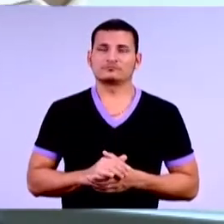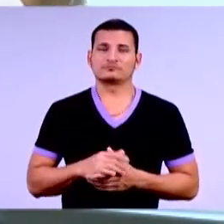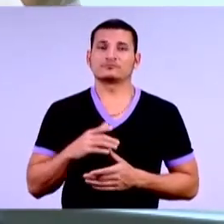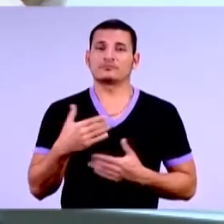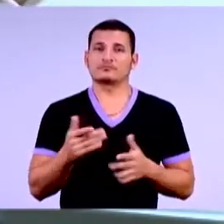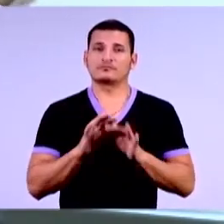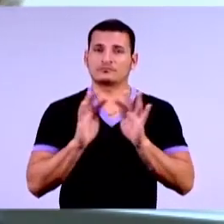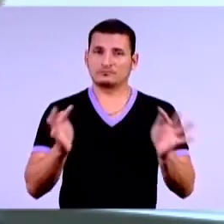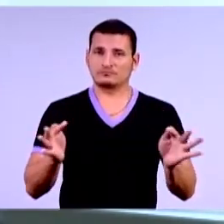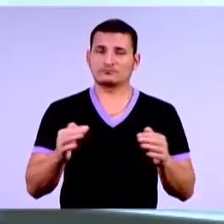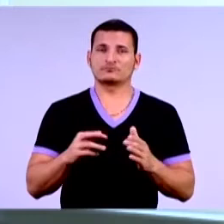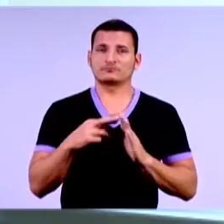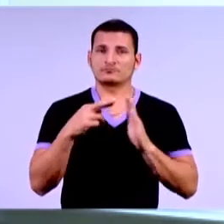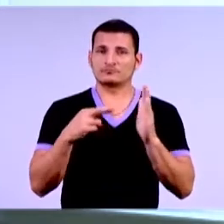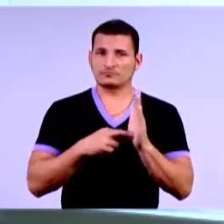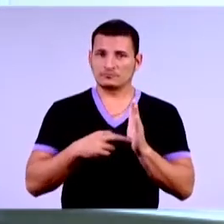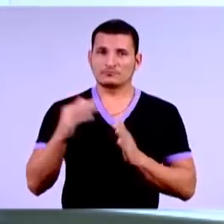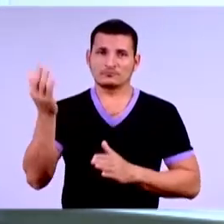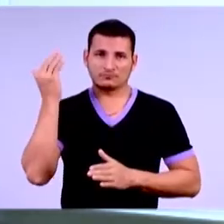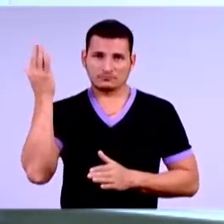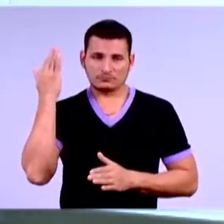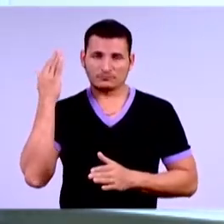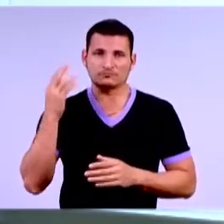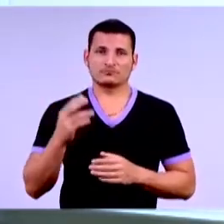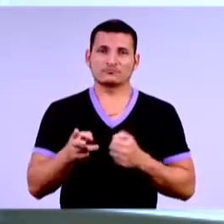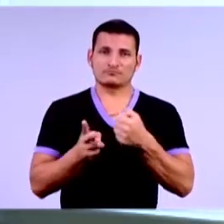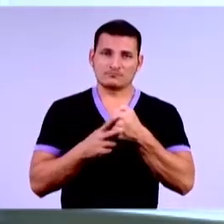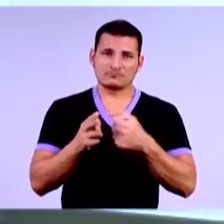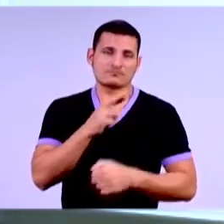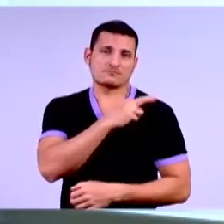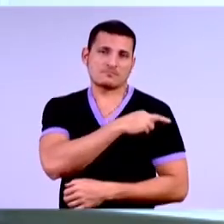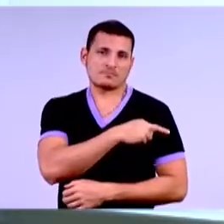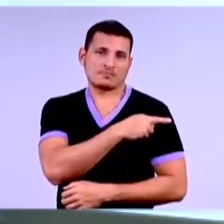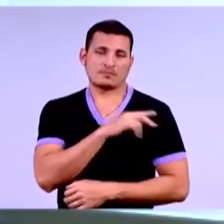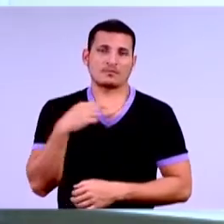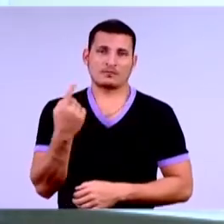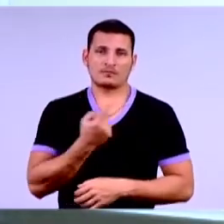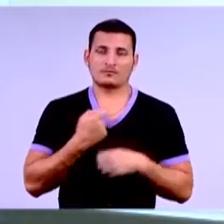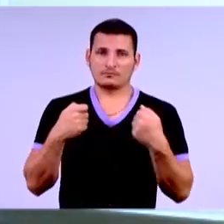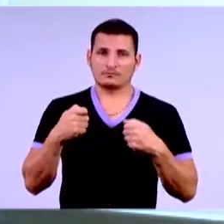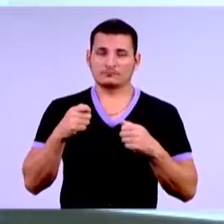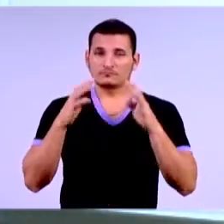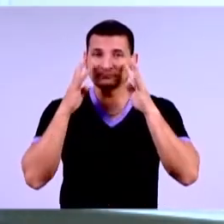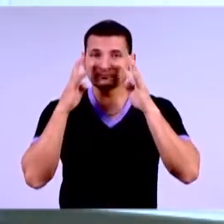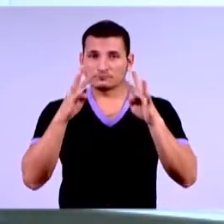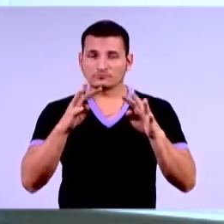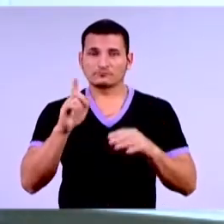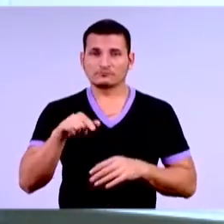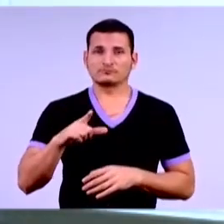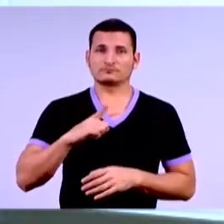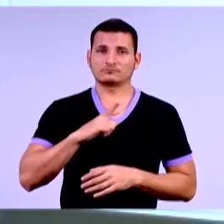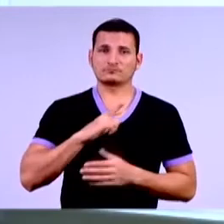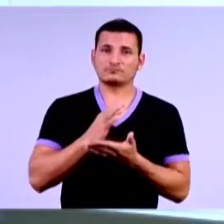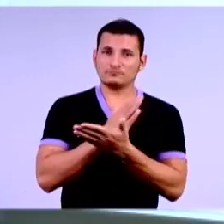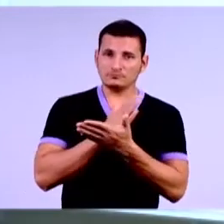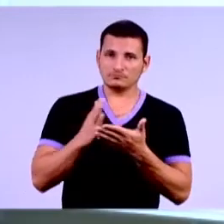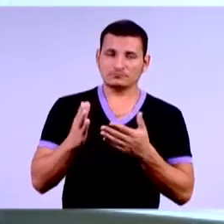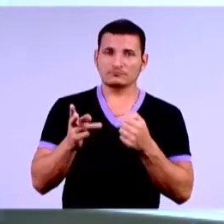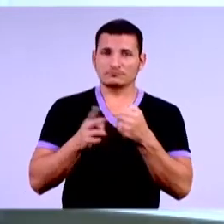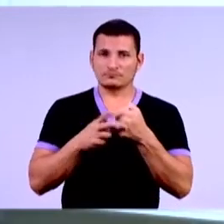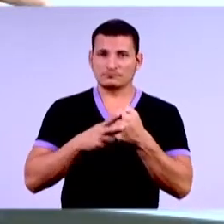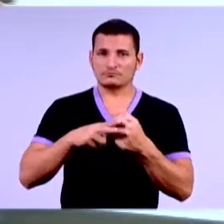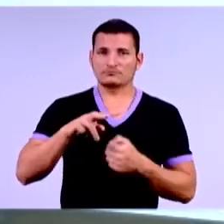a regra no passado para os verbos regulares que nós precisamos prestar atenção é que temos também alguns verbos irregulares